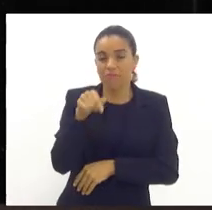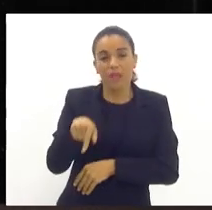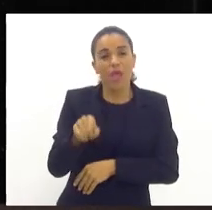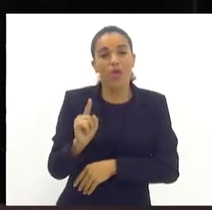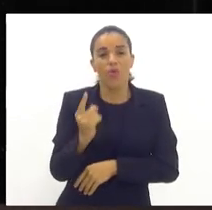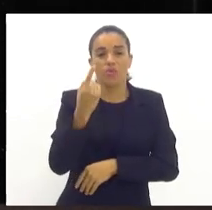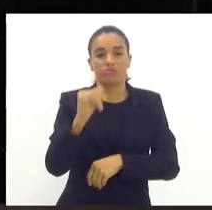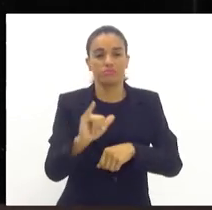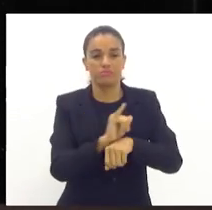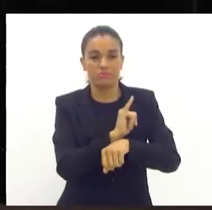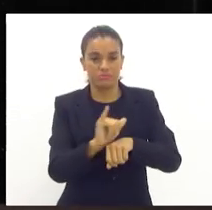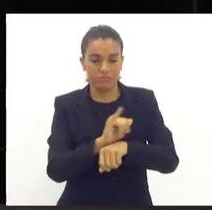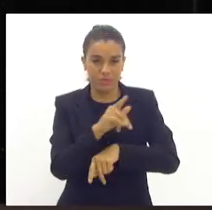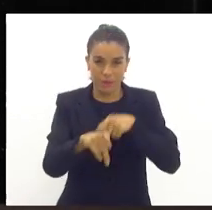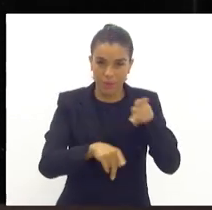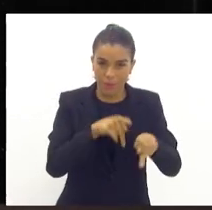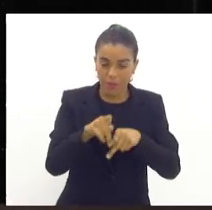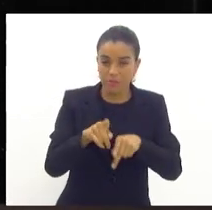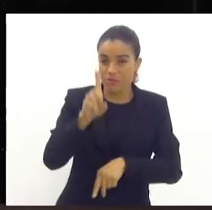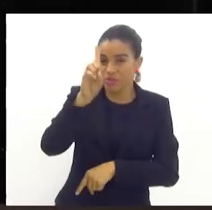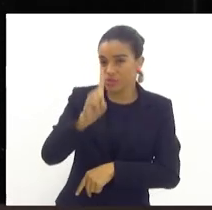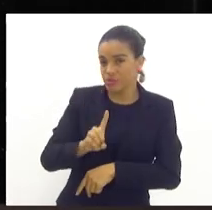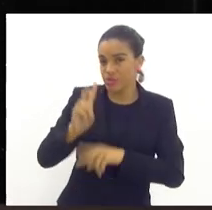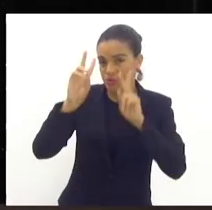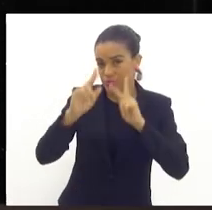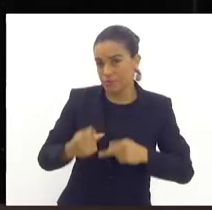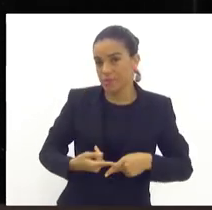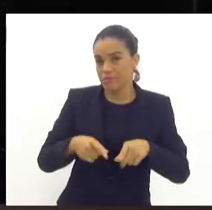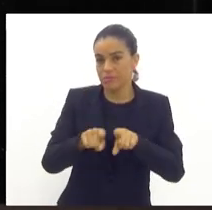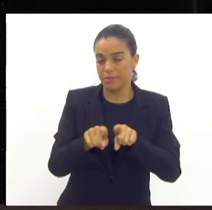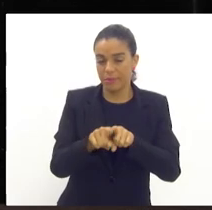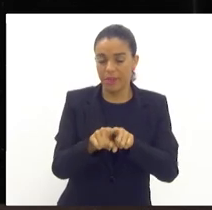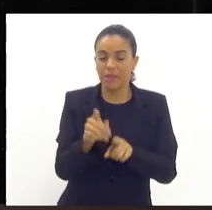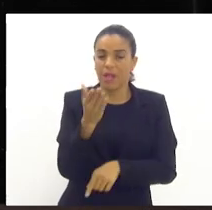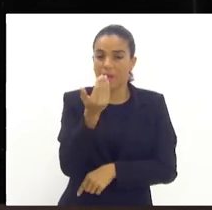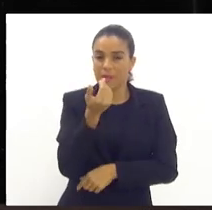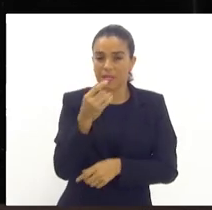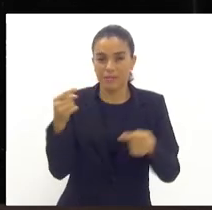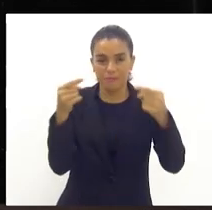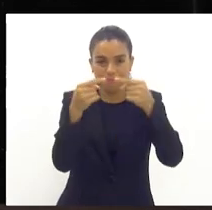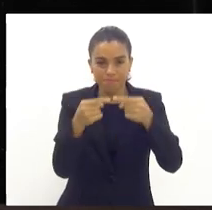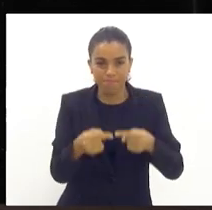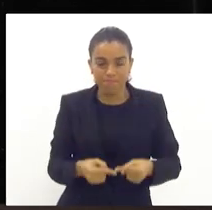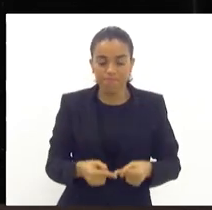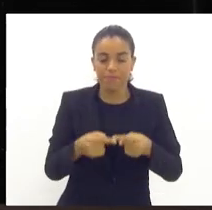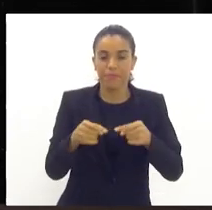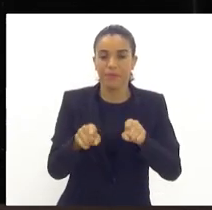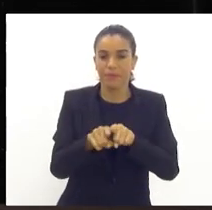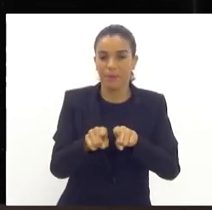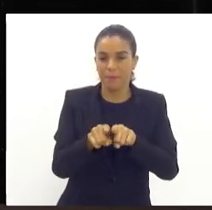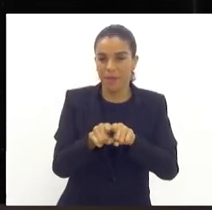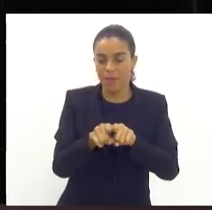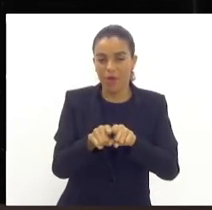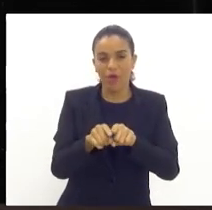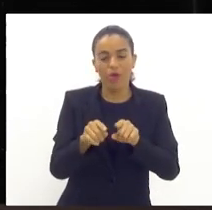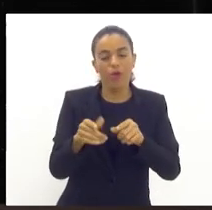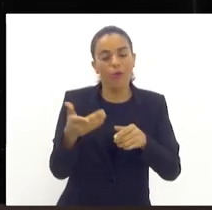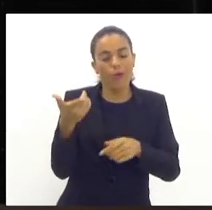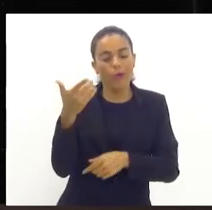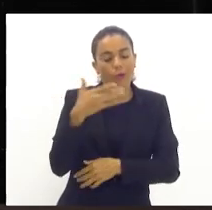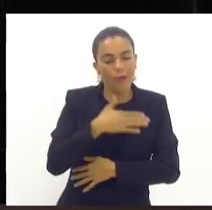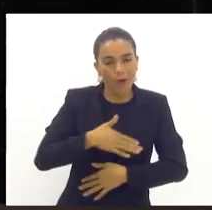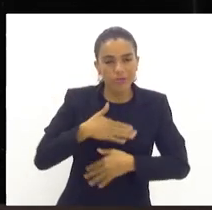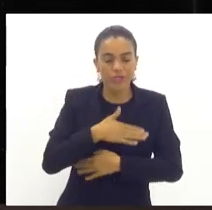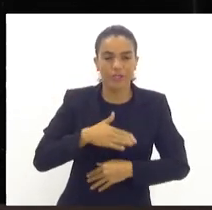dos instrumentos da população de direitos humanos e da alimentação adequada. E gostaria de enfatizar